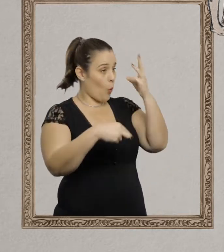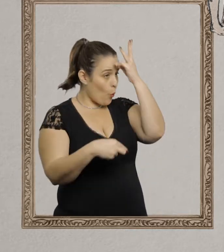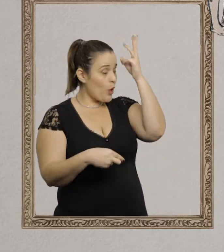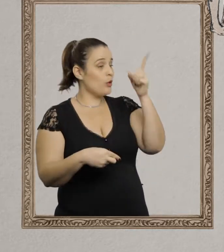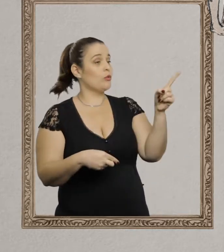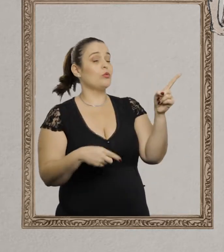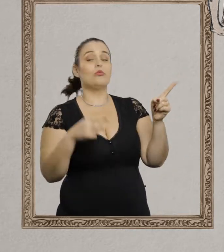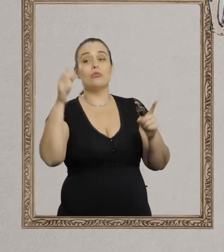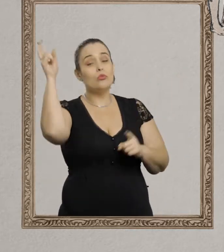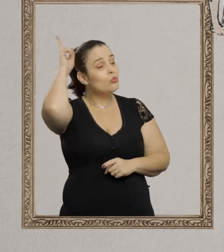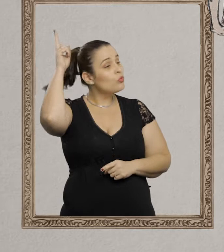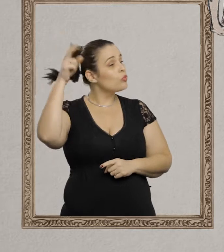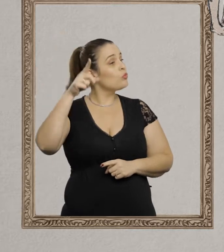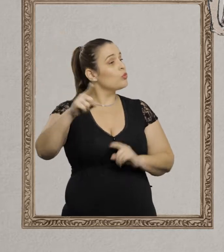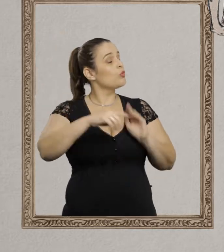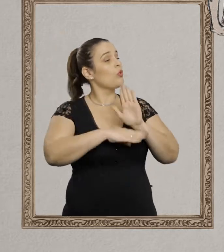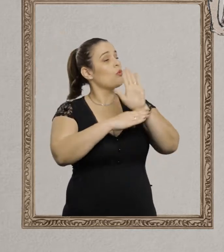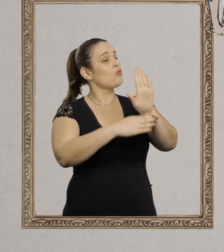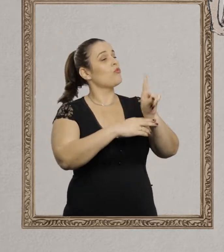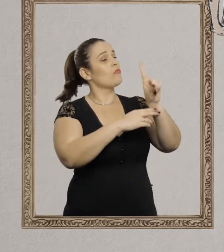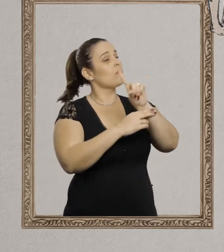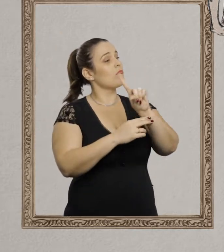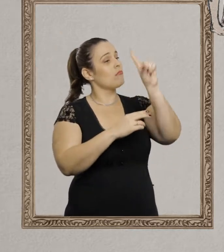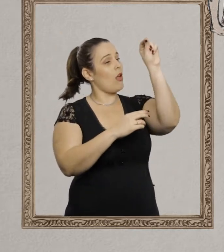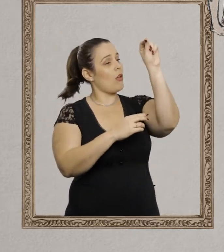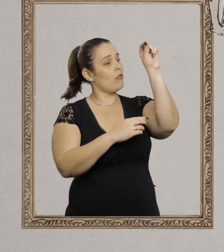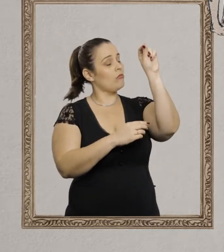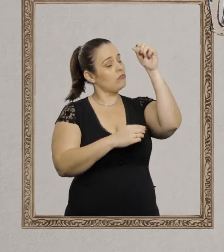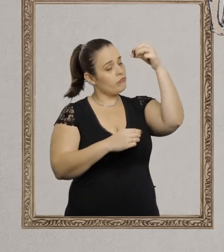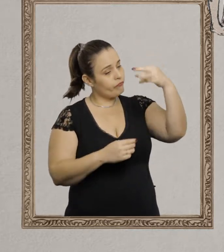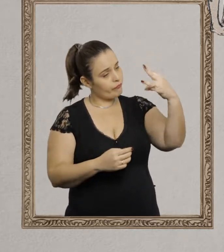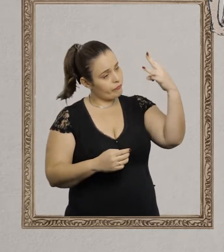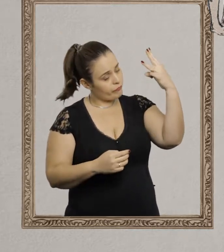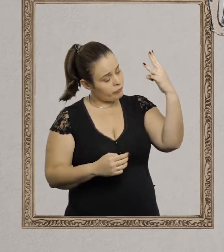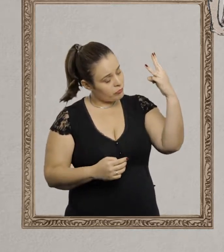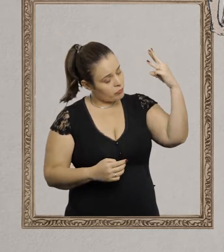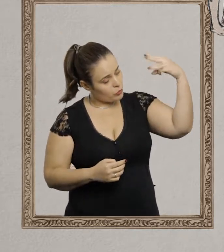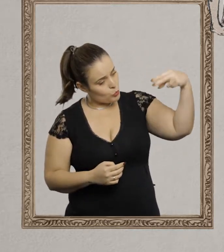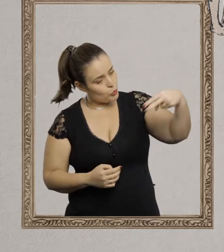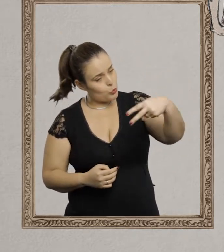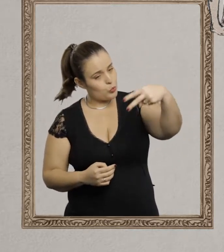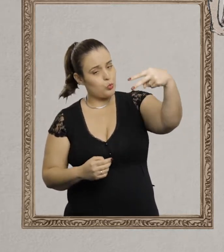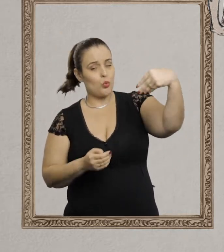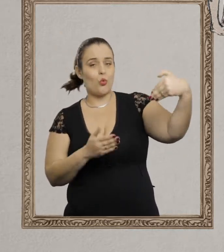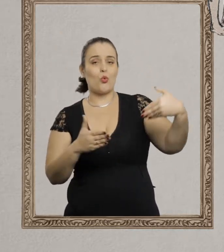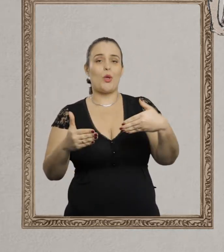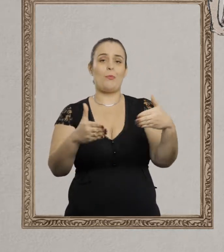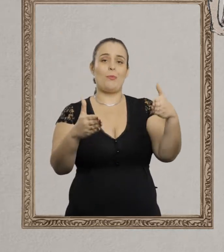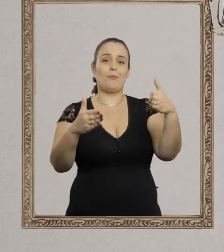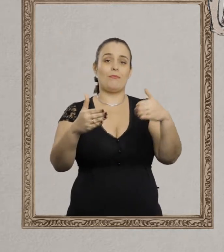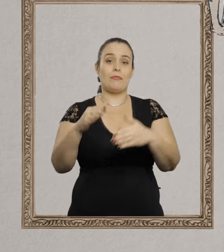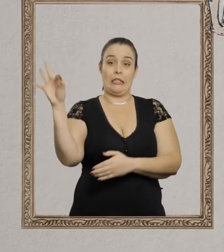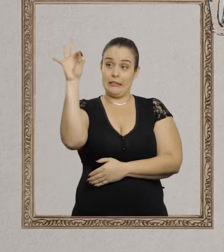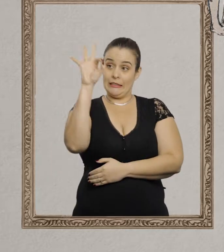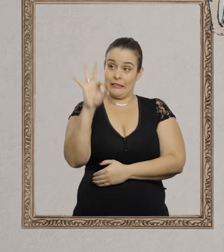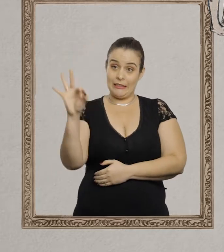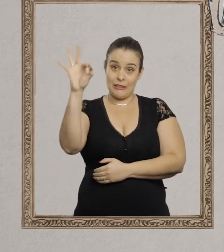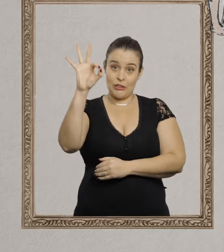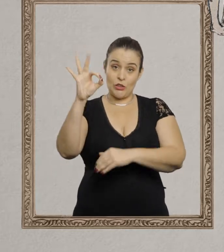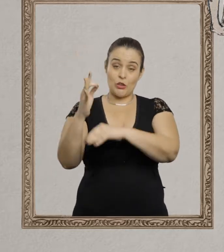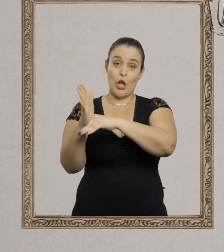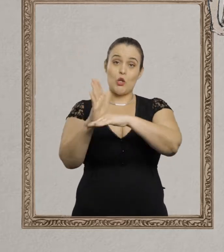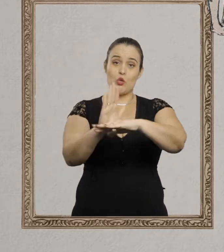ajudá-la a ir embora. Eles iam levar Wendy, João e Miguel pelo caminho da floresta. Sininho ajudaria os 3